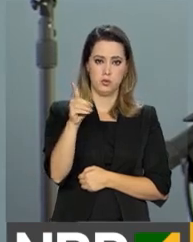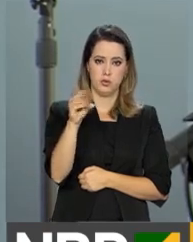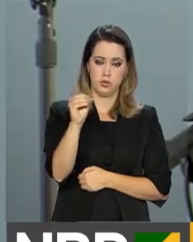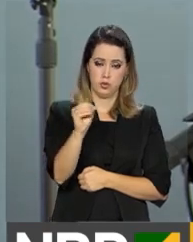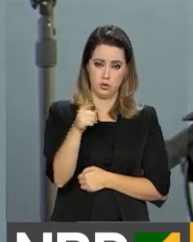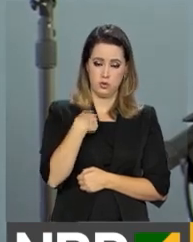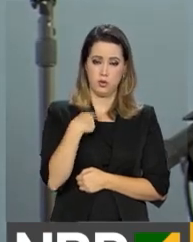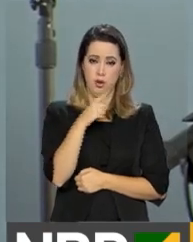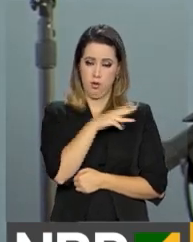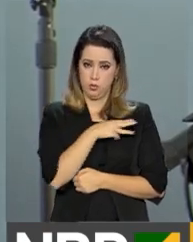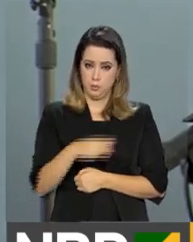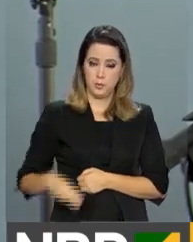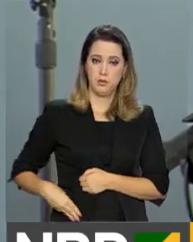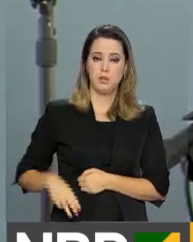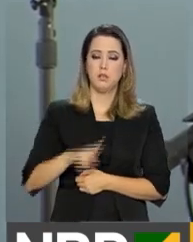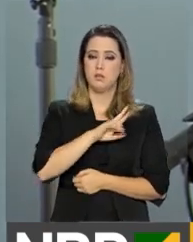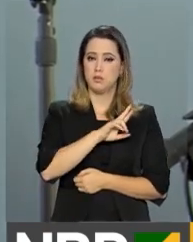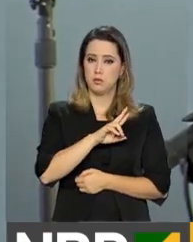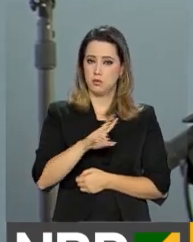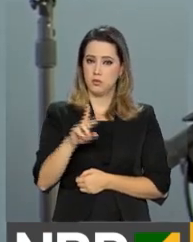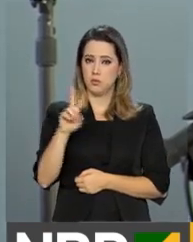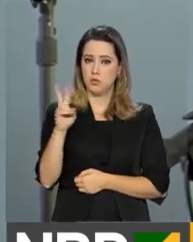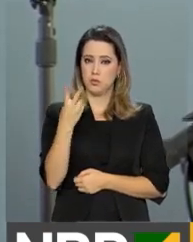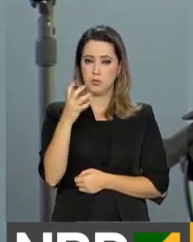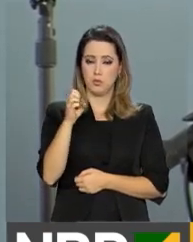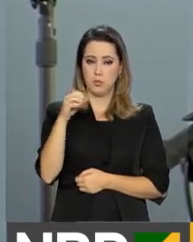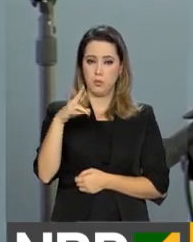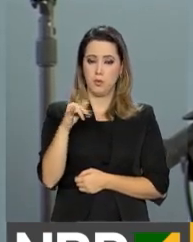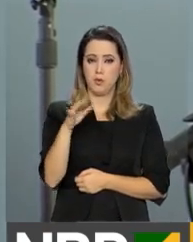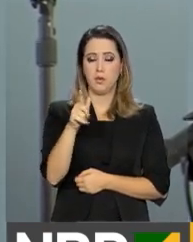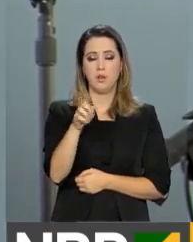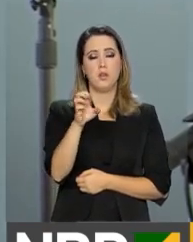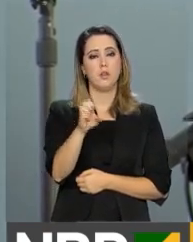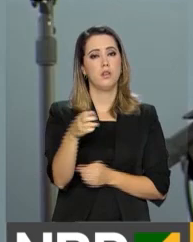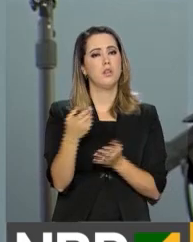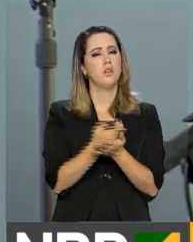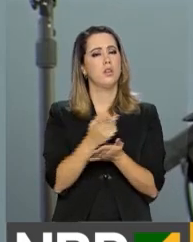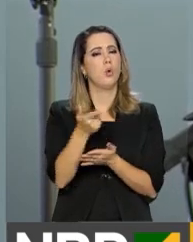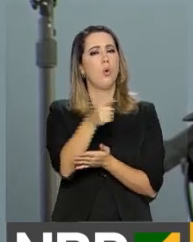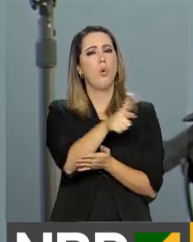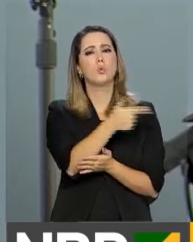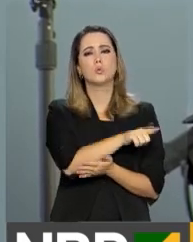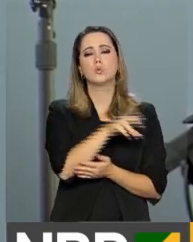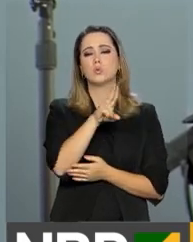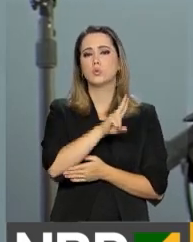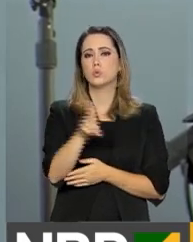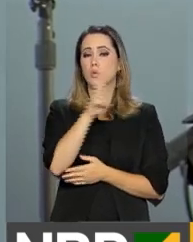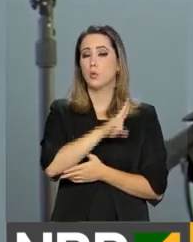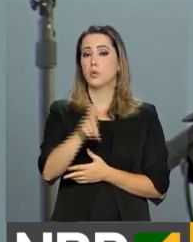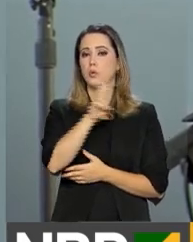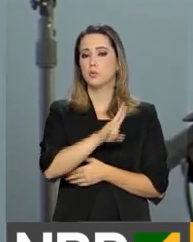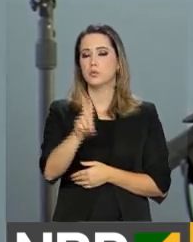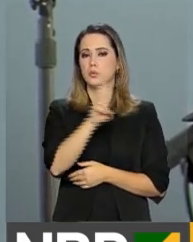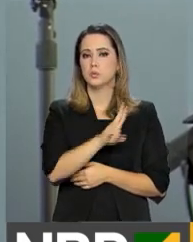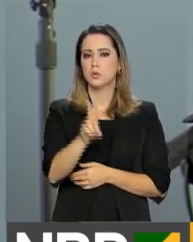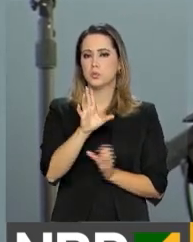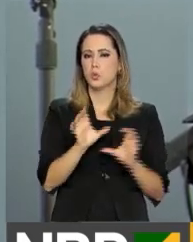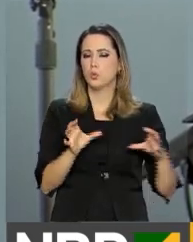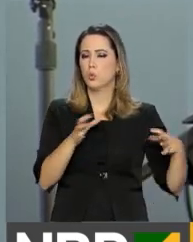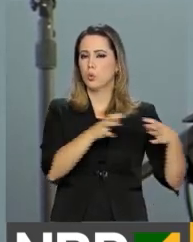Henrique Meirelles, Alexandre Baldir, Moreira Franco, o deputado Cauê Macris, presidente da